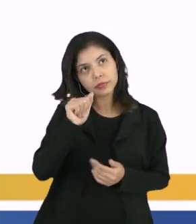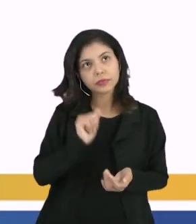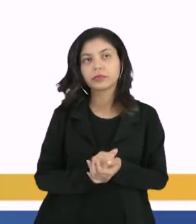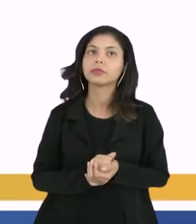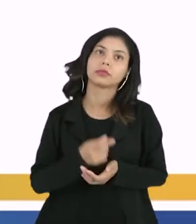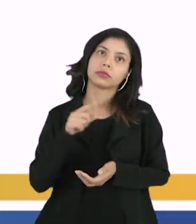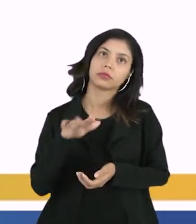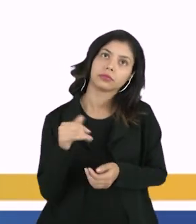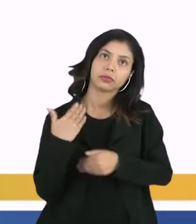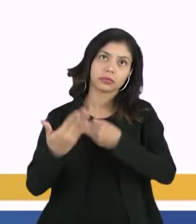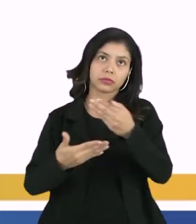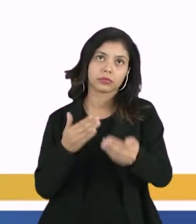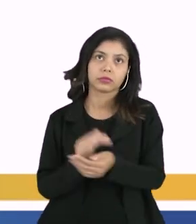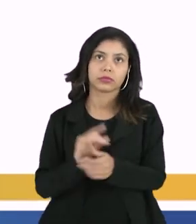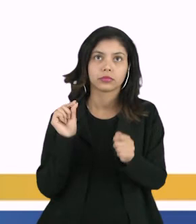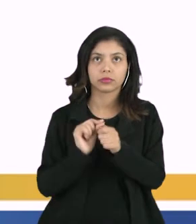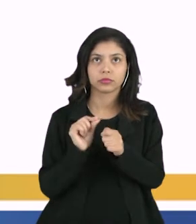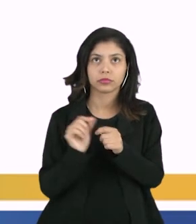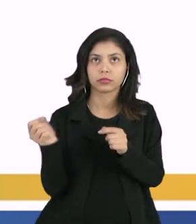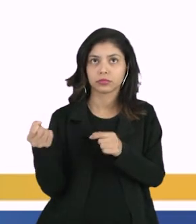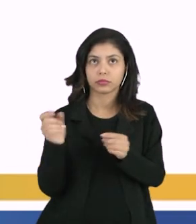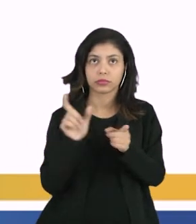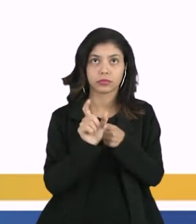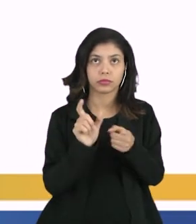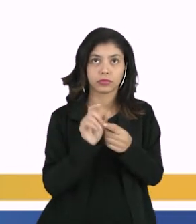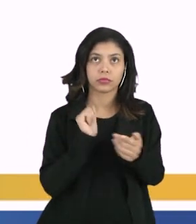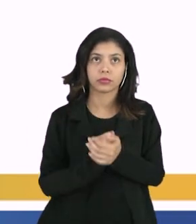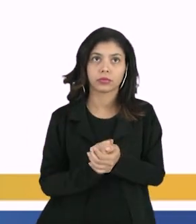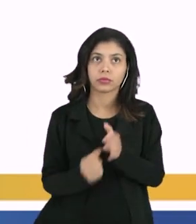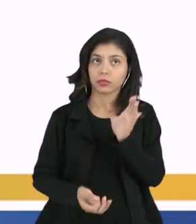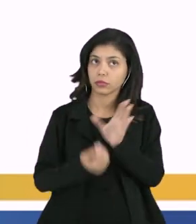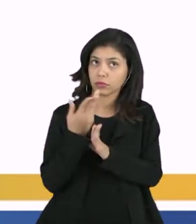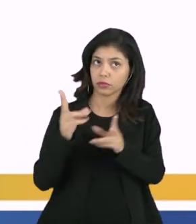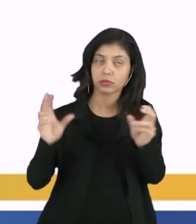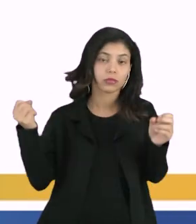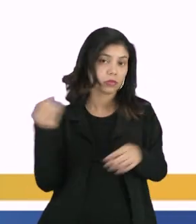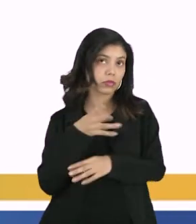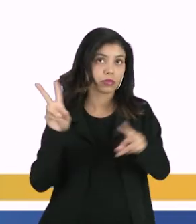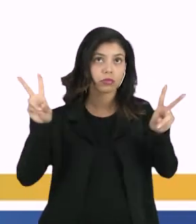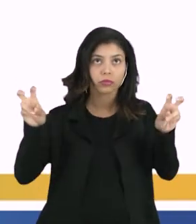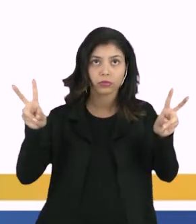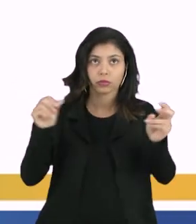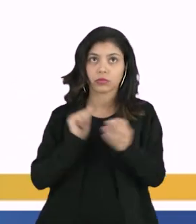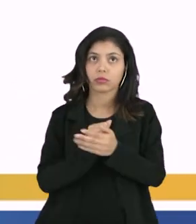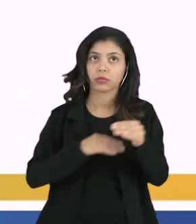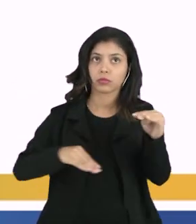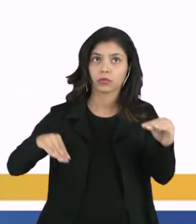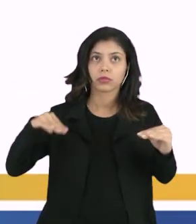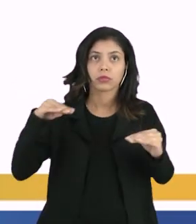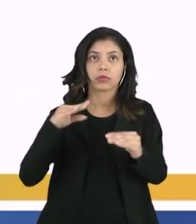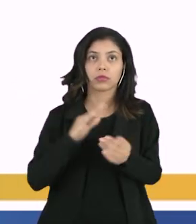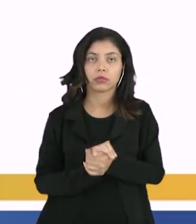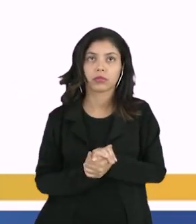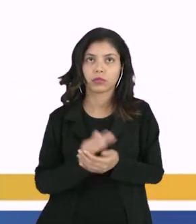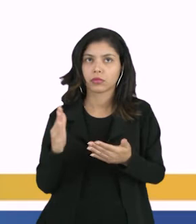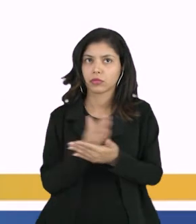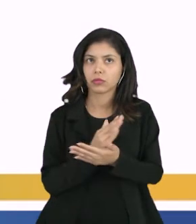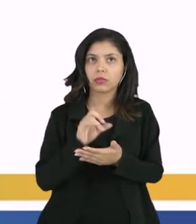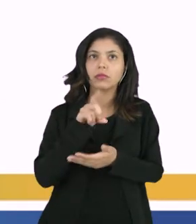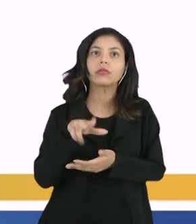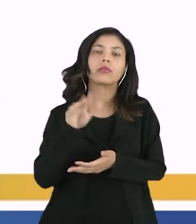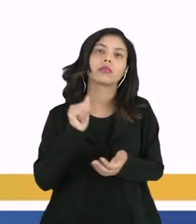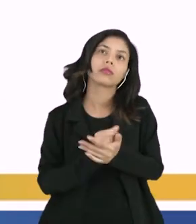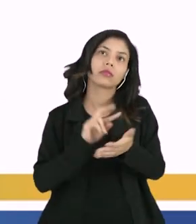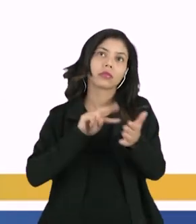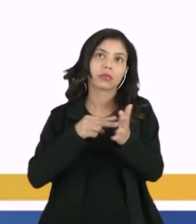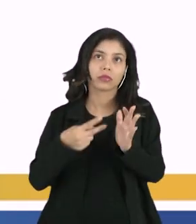Neologismo. O neologismo é o processo de formação de palavras em que são criados novos termos para suprir